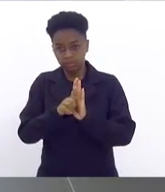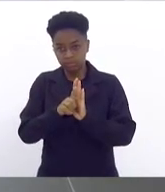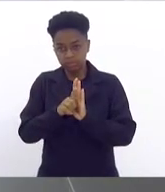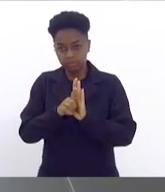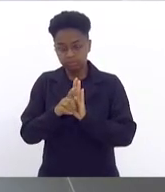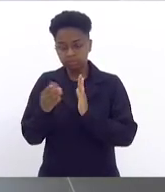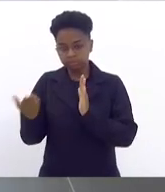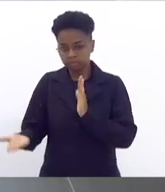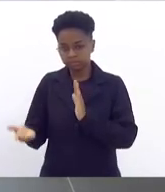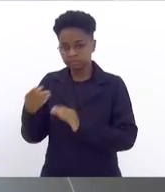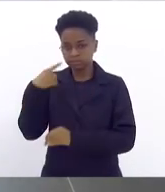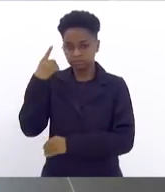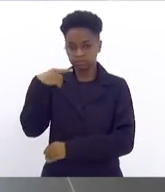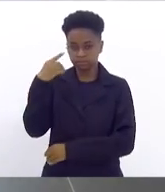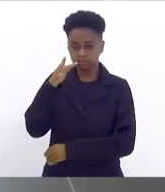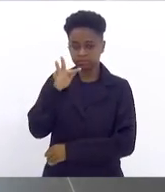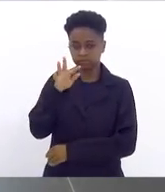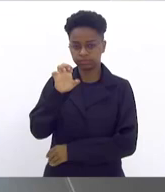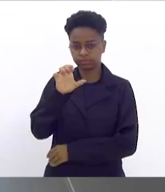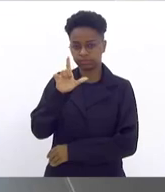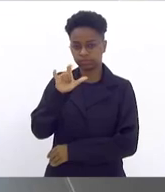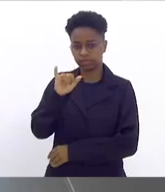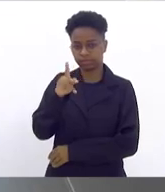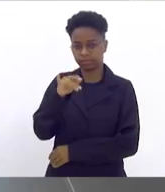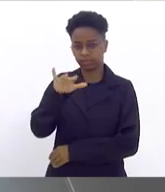o deputado Filipinho,